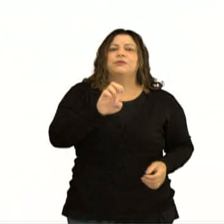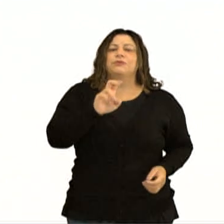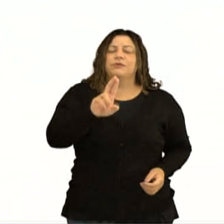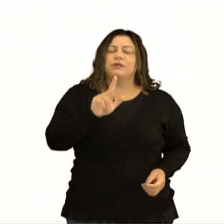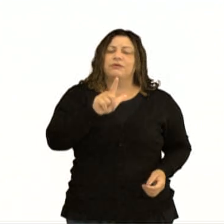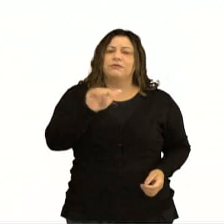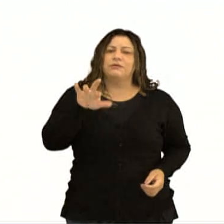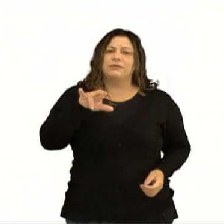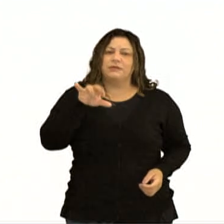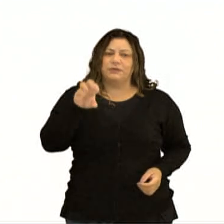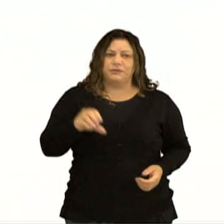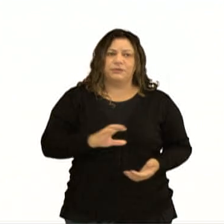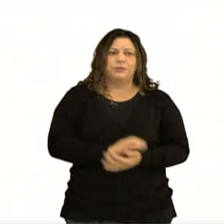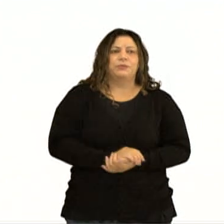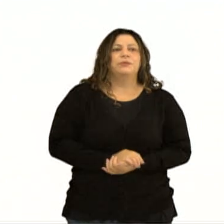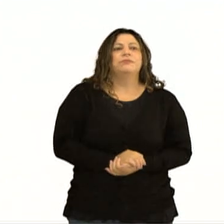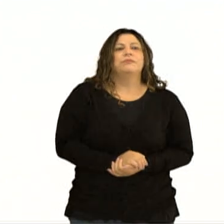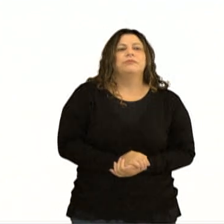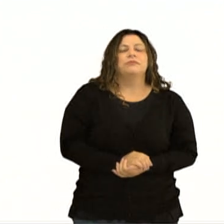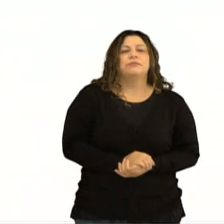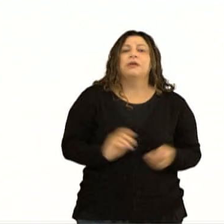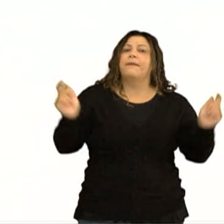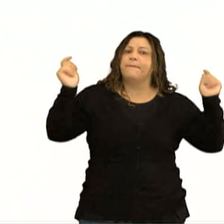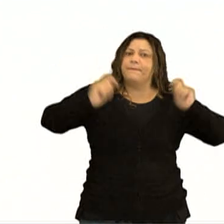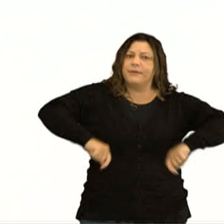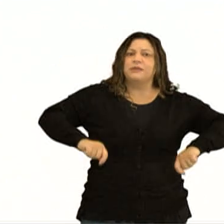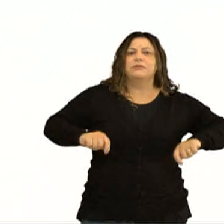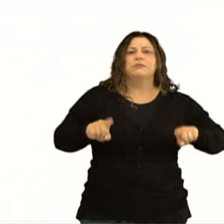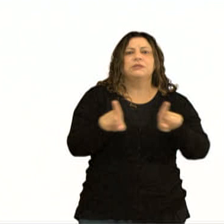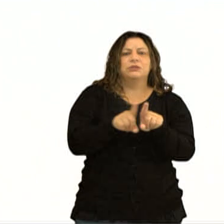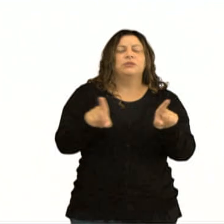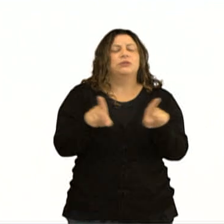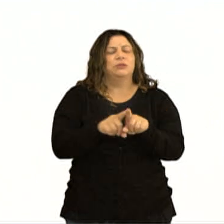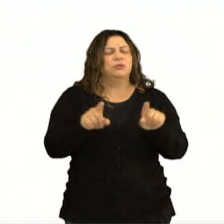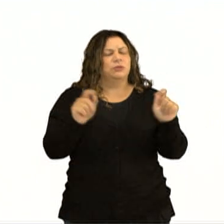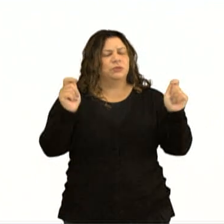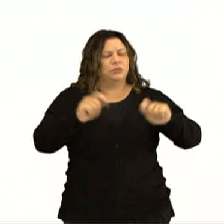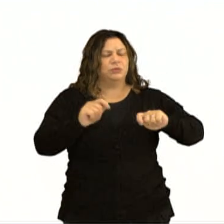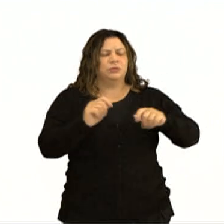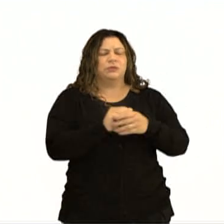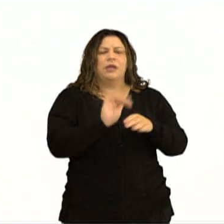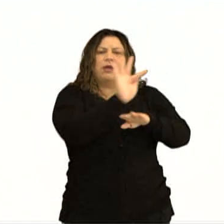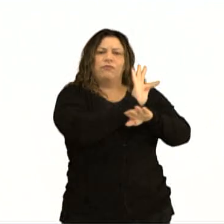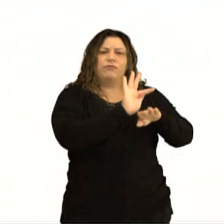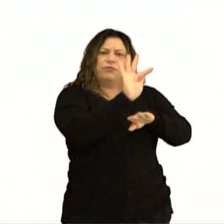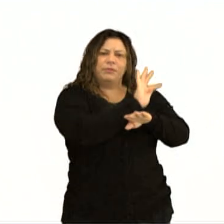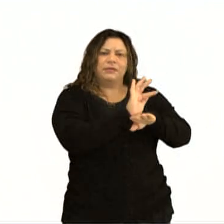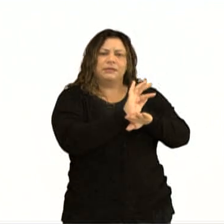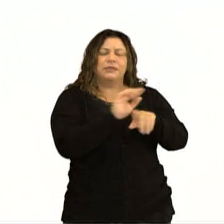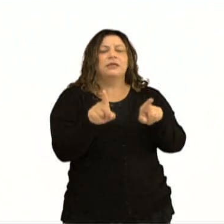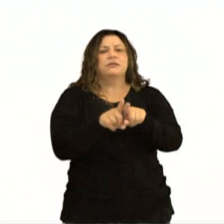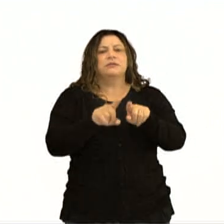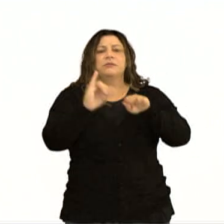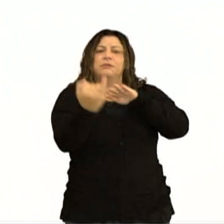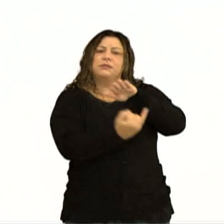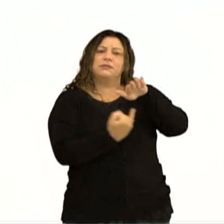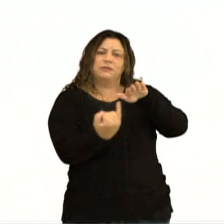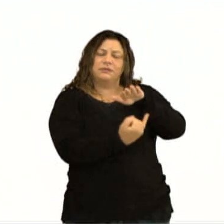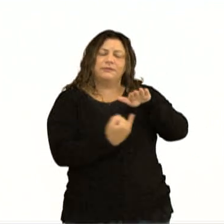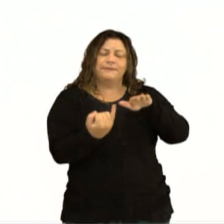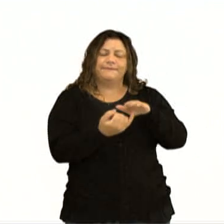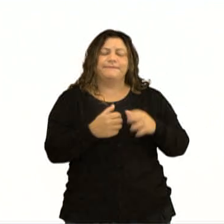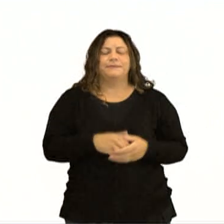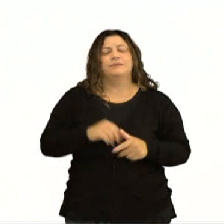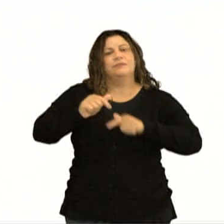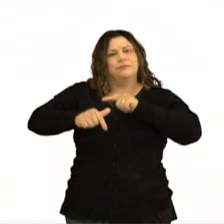está sentindo. E permite a formalidade e a informalidade. Como vimos, é uma questão de trabalho